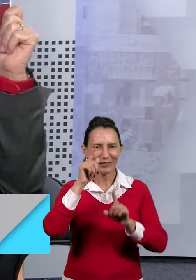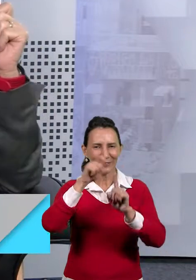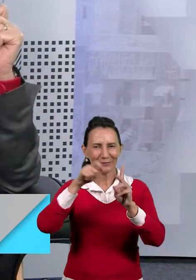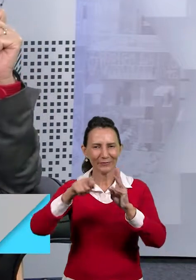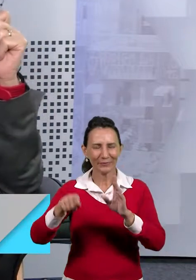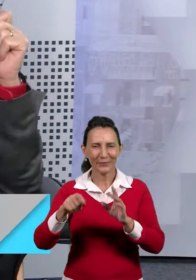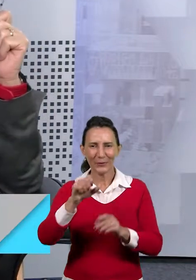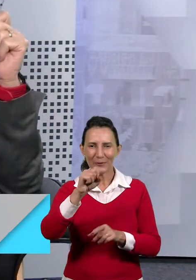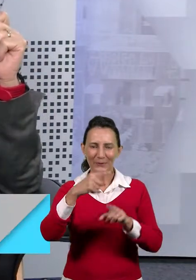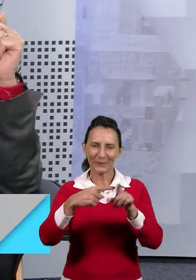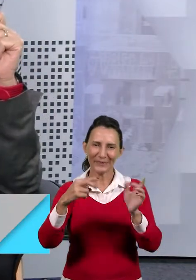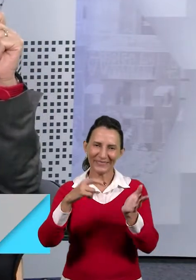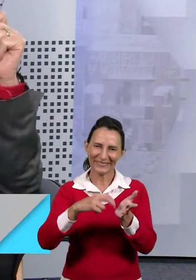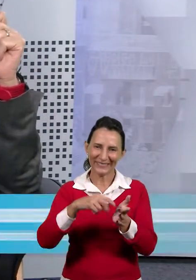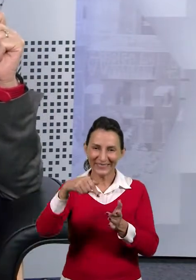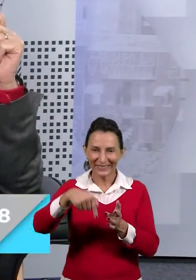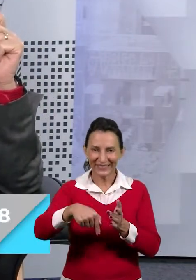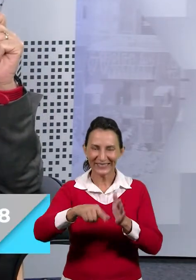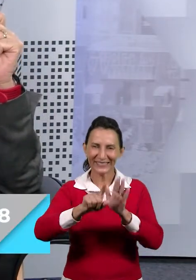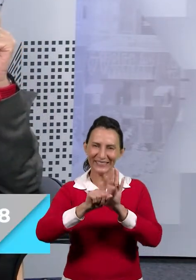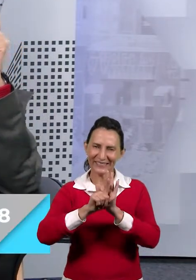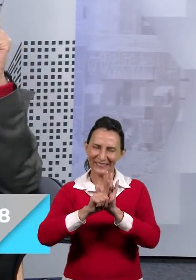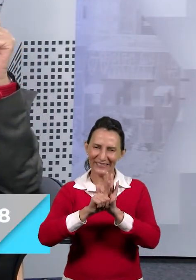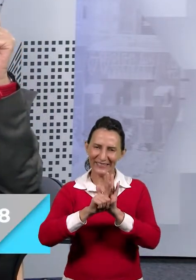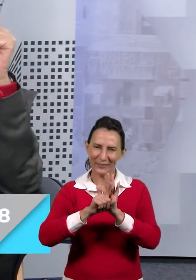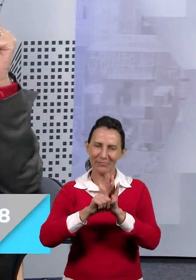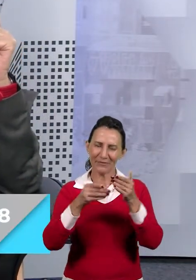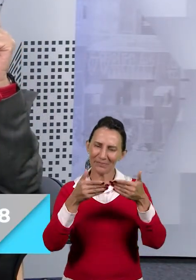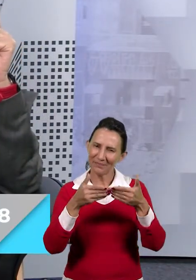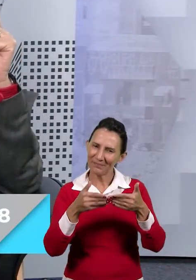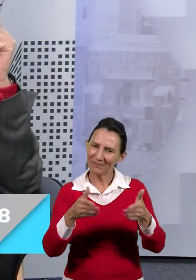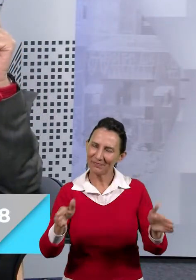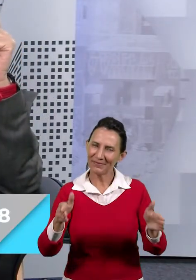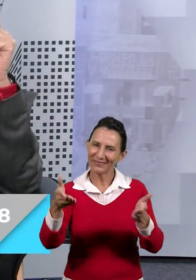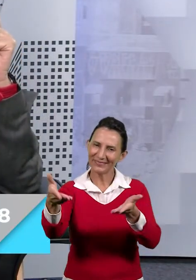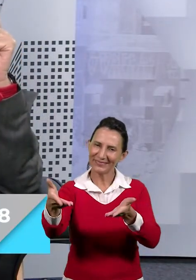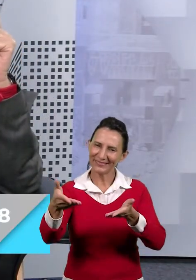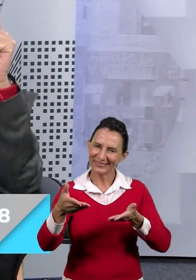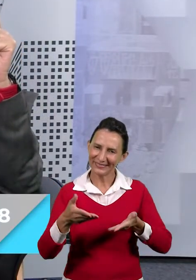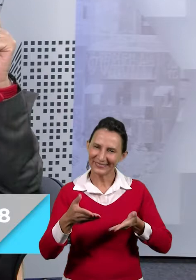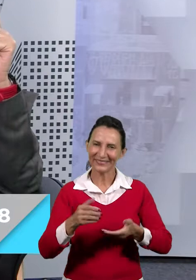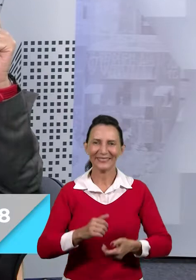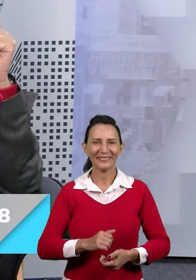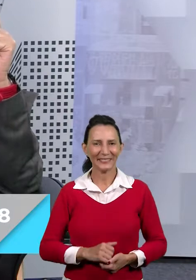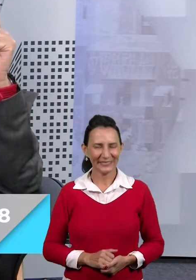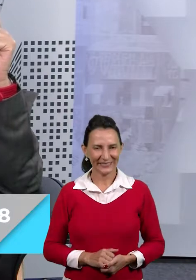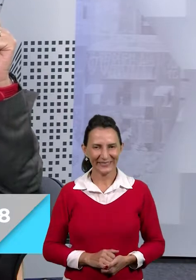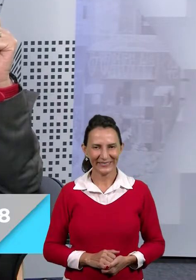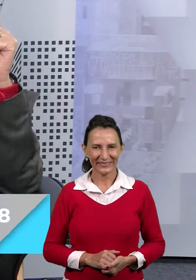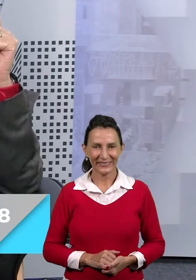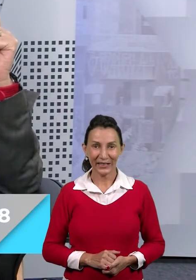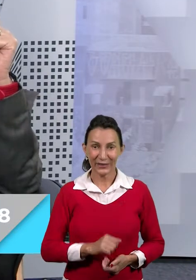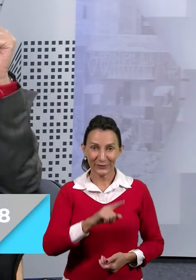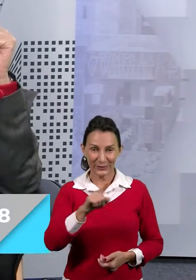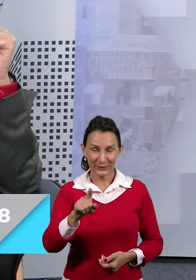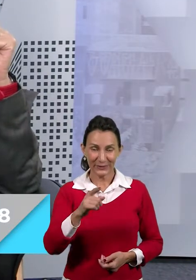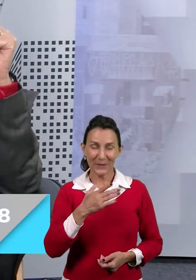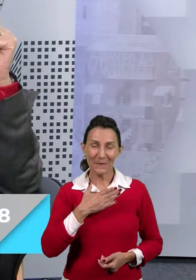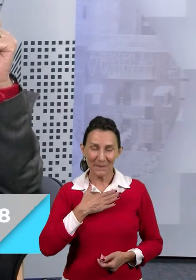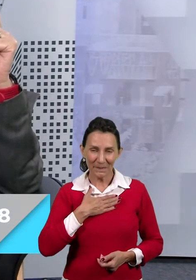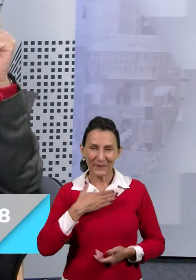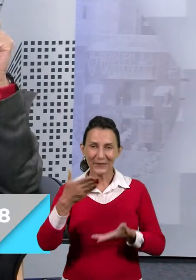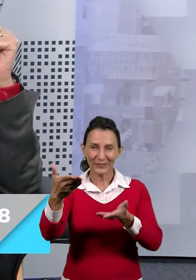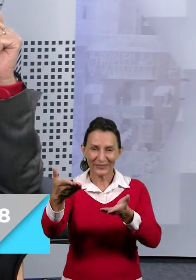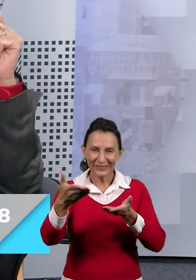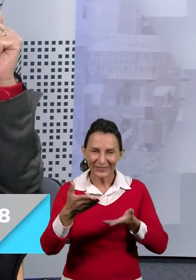aqui no templo que gentilmente a Igreja Batista Getsemane nos cede. Então você é meu convidado para